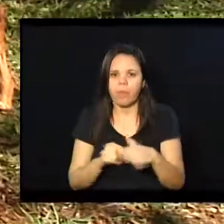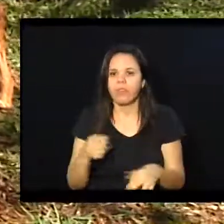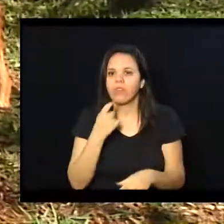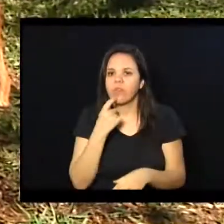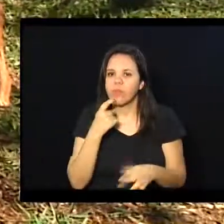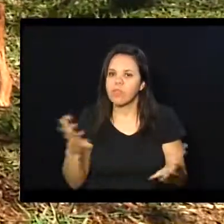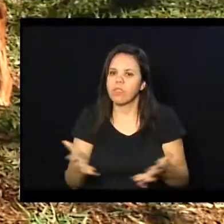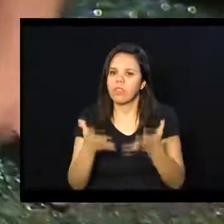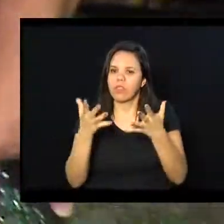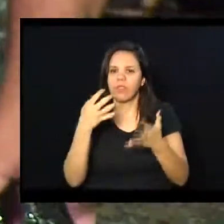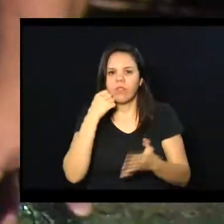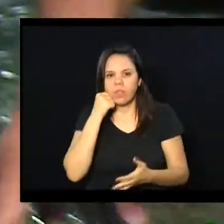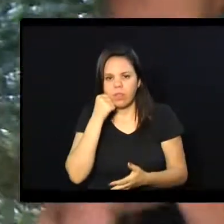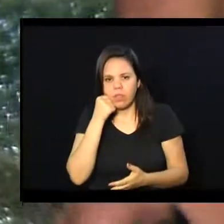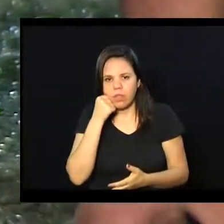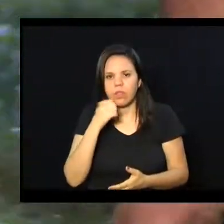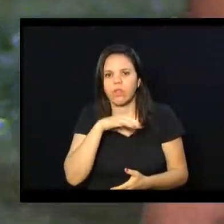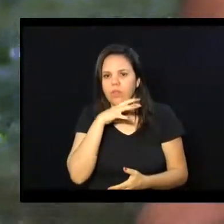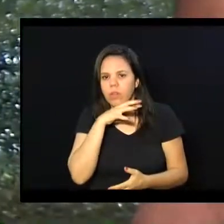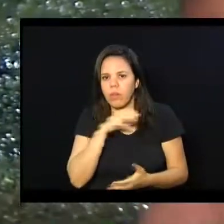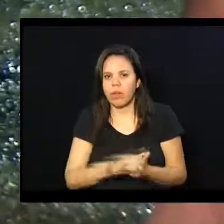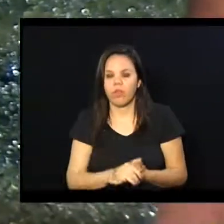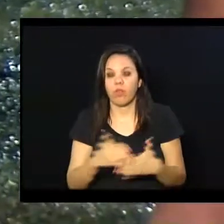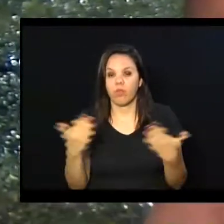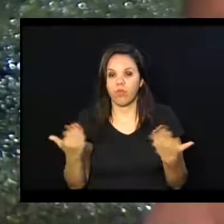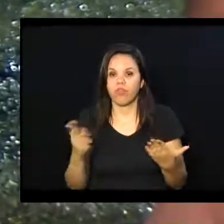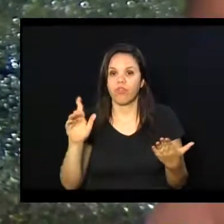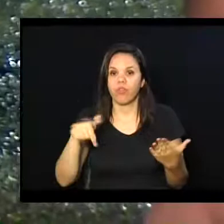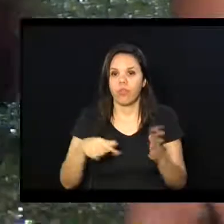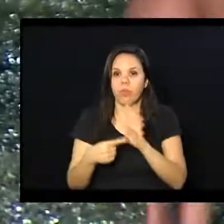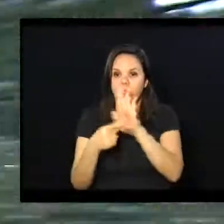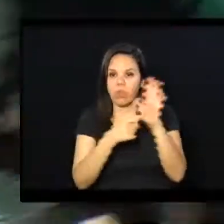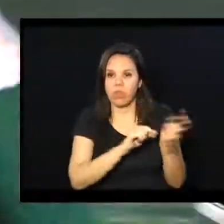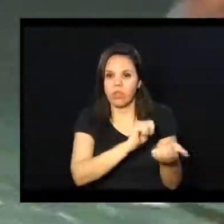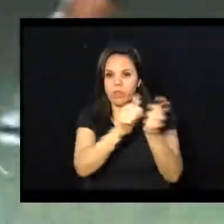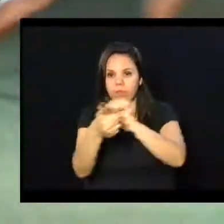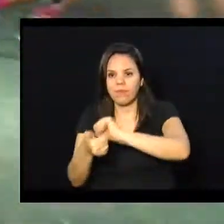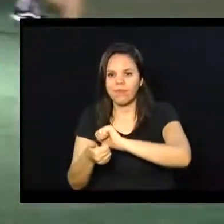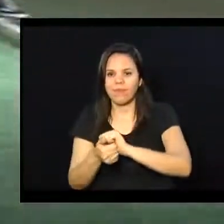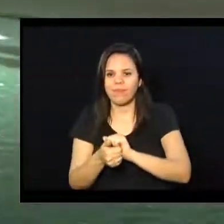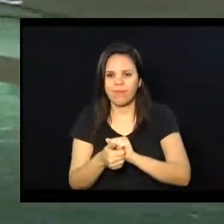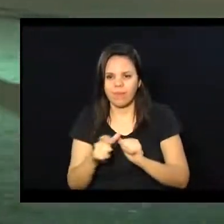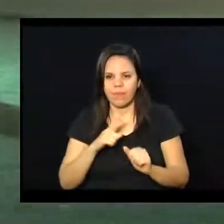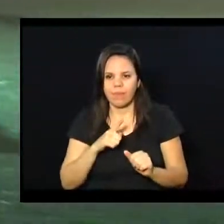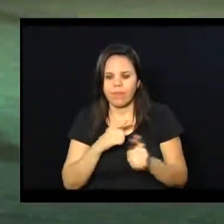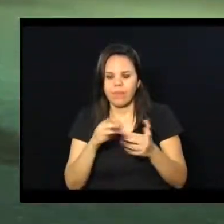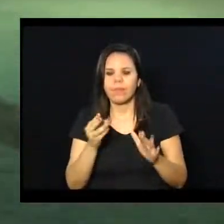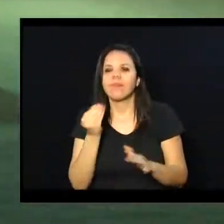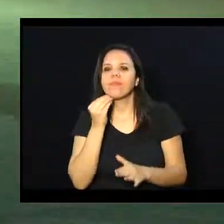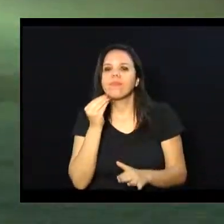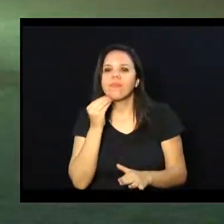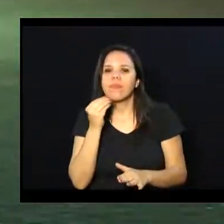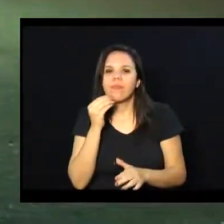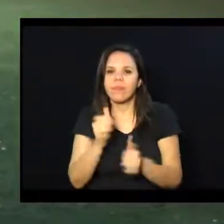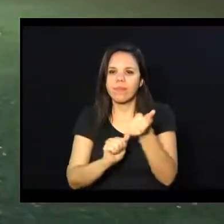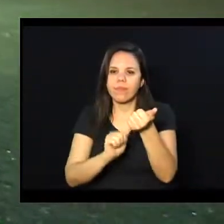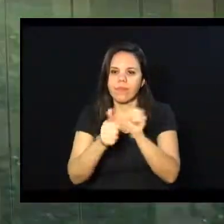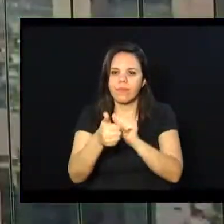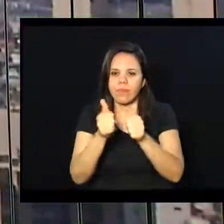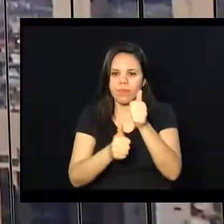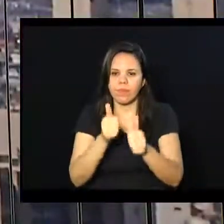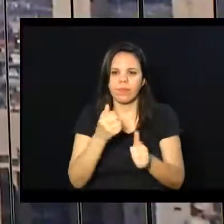cães e gatos. E hoje é dia do quadro Olha o Esporte Aí, abre espaço ao futebol